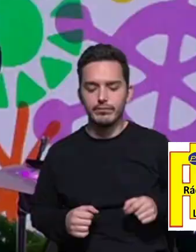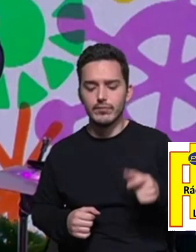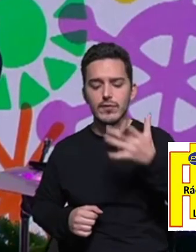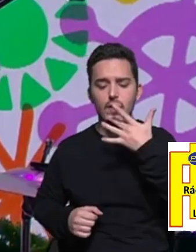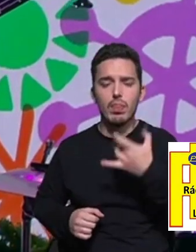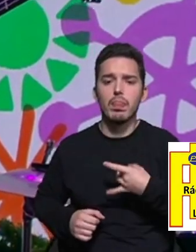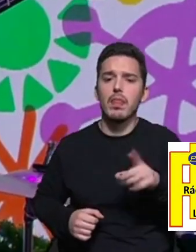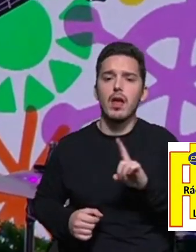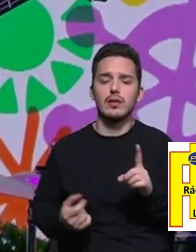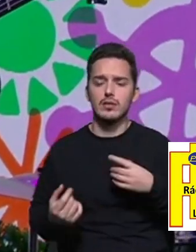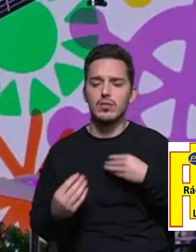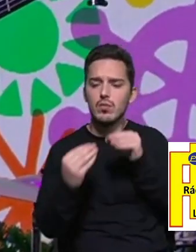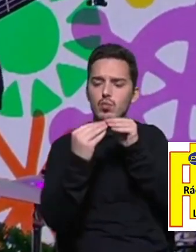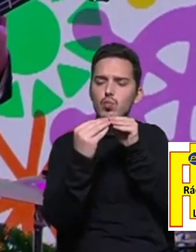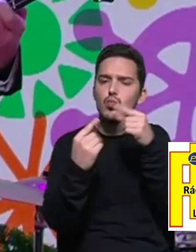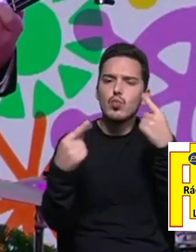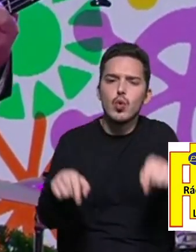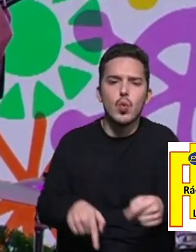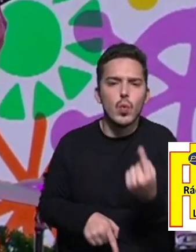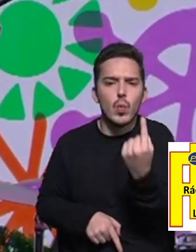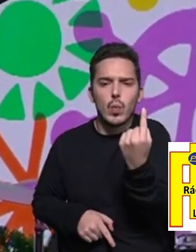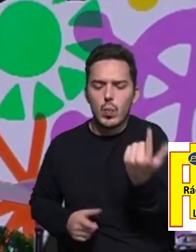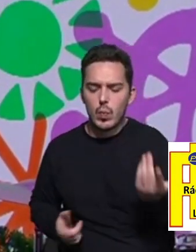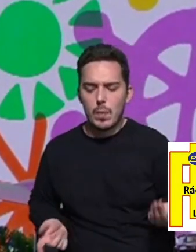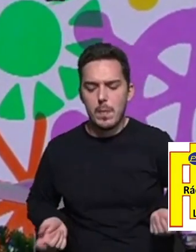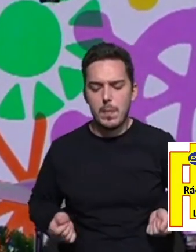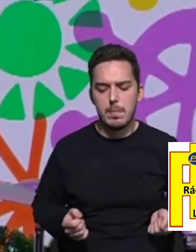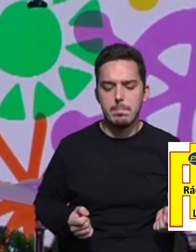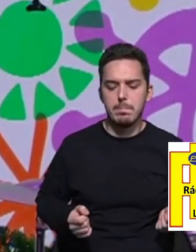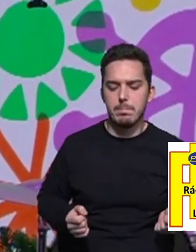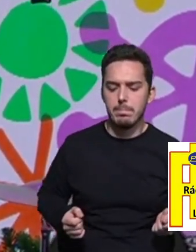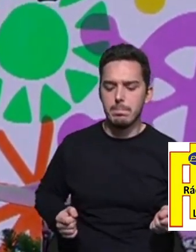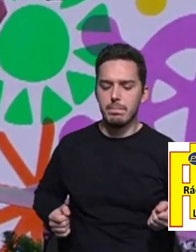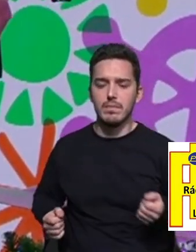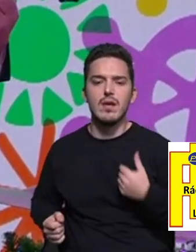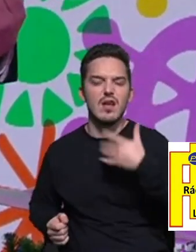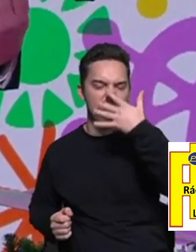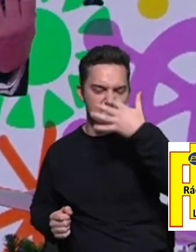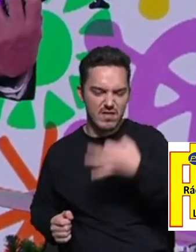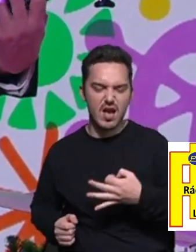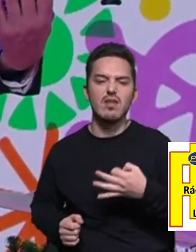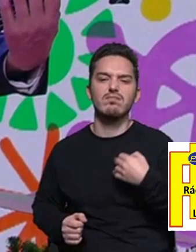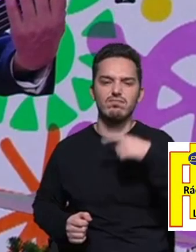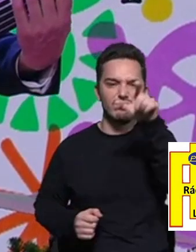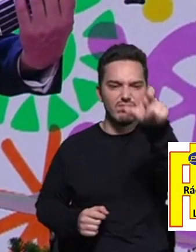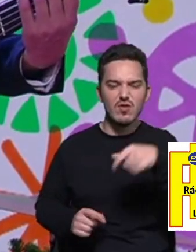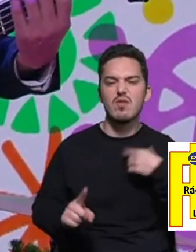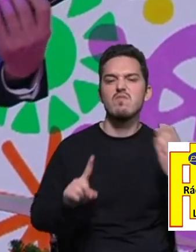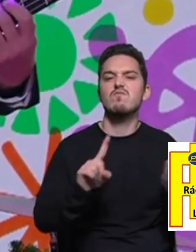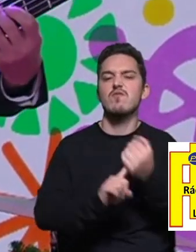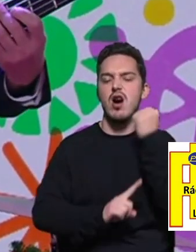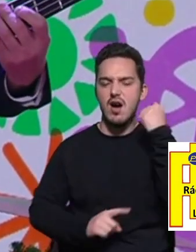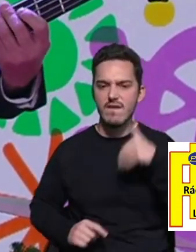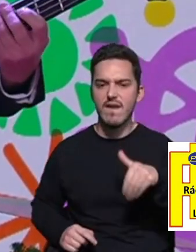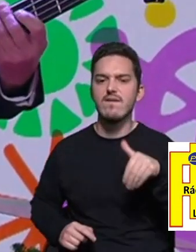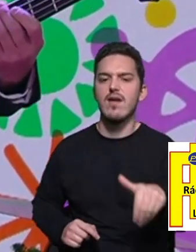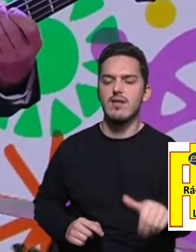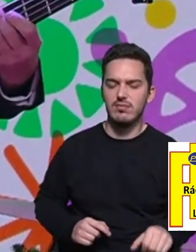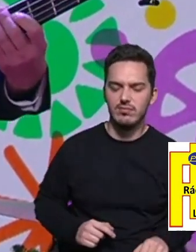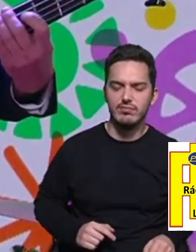Tu não me deixas dar-te apenas um beijo. Tenho a certeza que te vou conquistar.